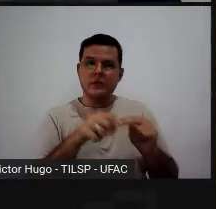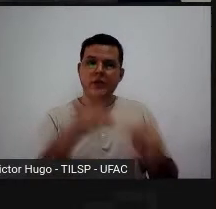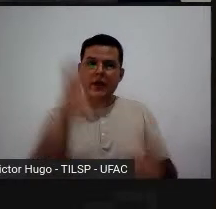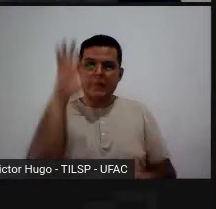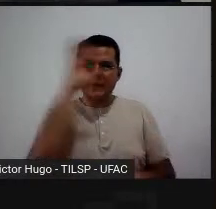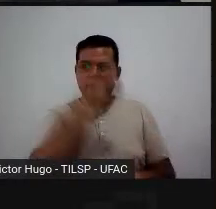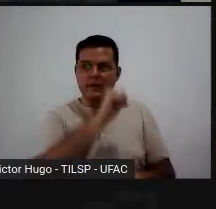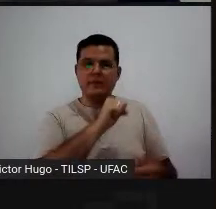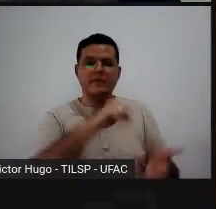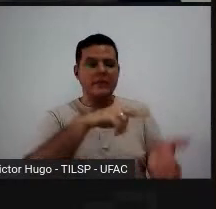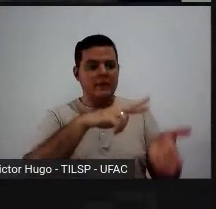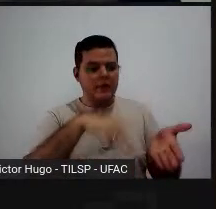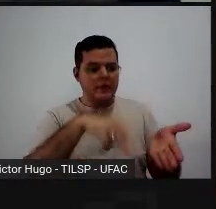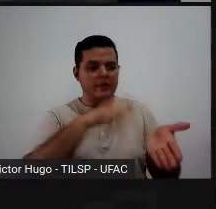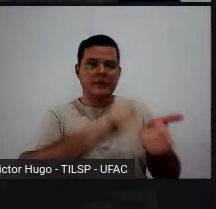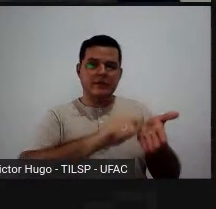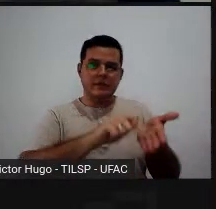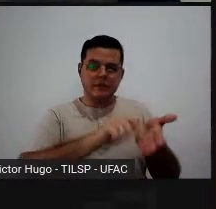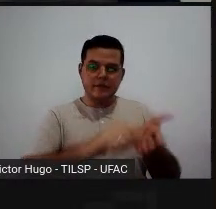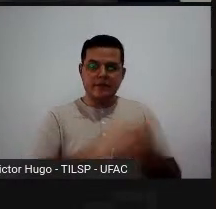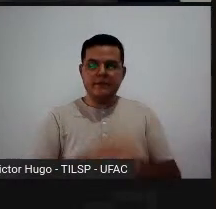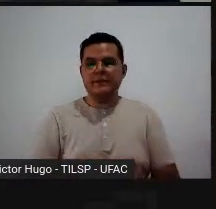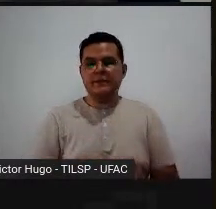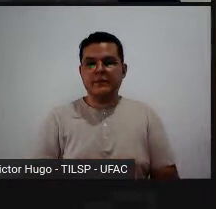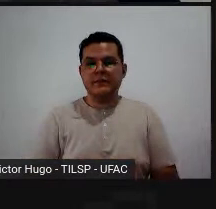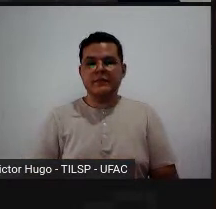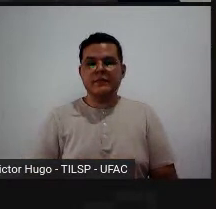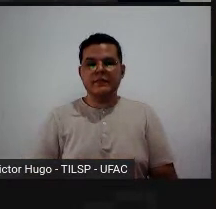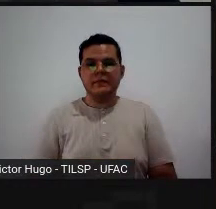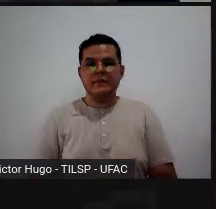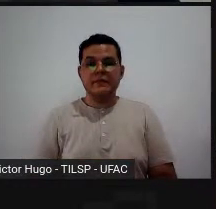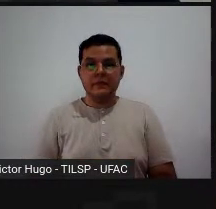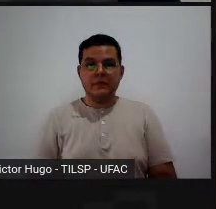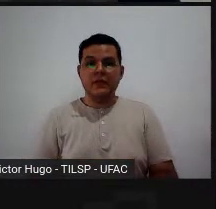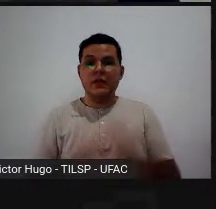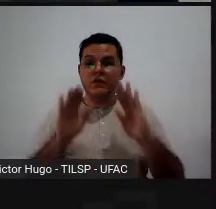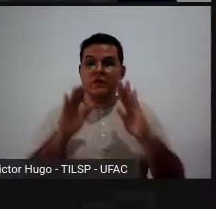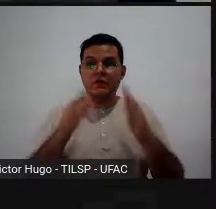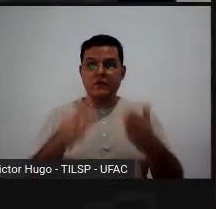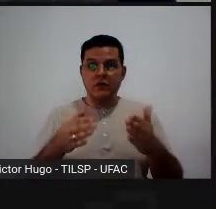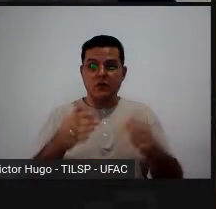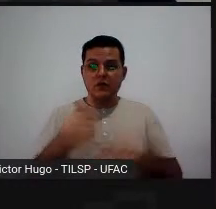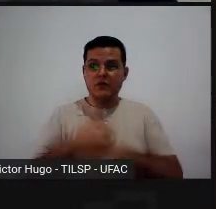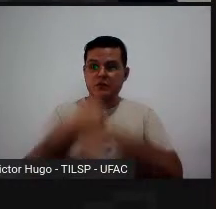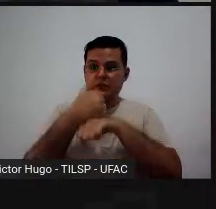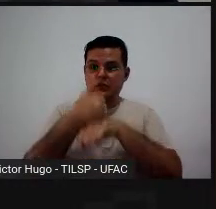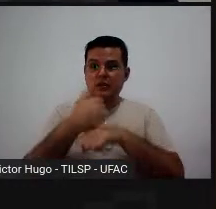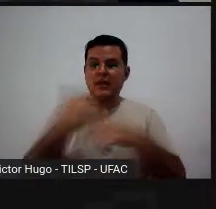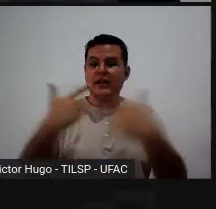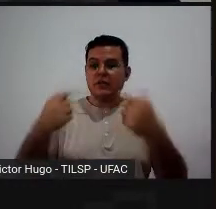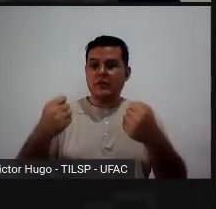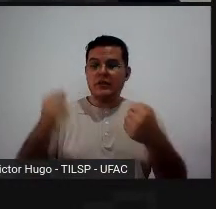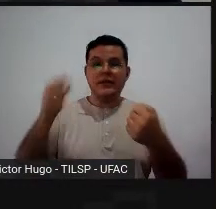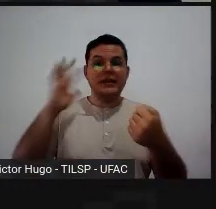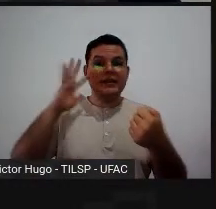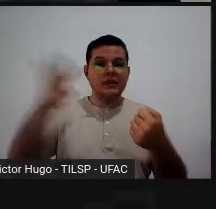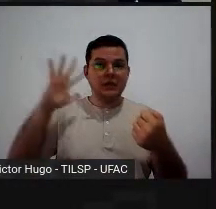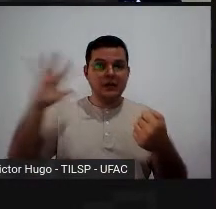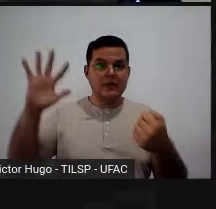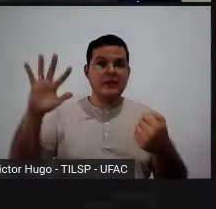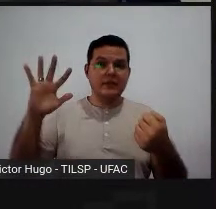O encantamento dos linguistas com as teorias cognitivas em período posterior